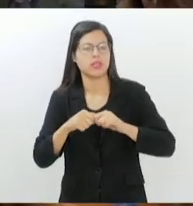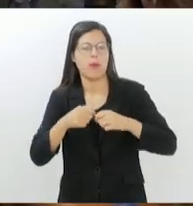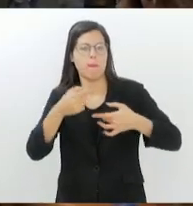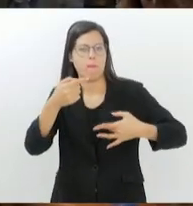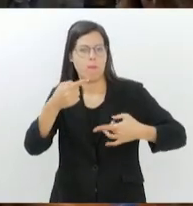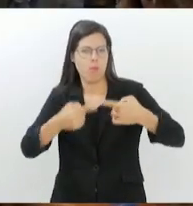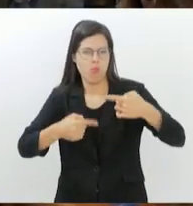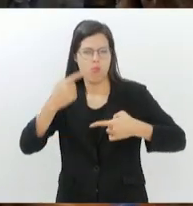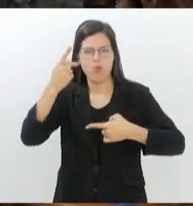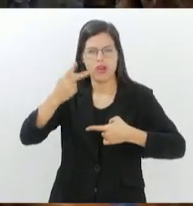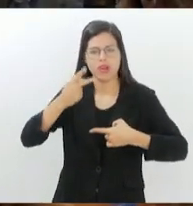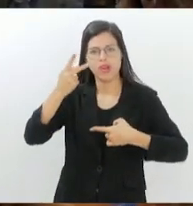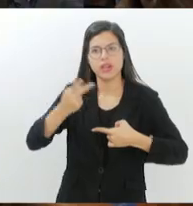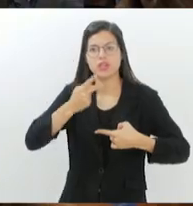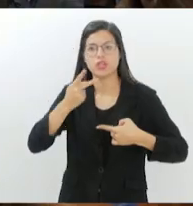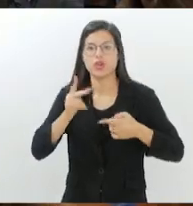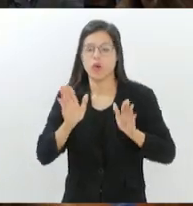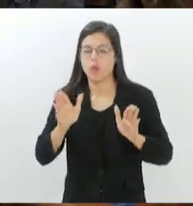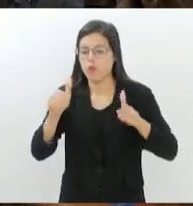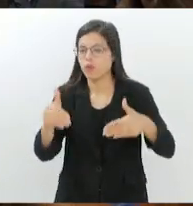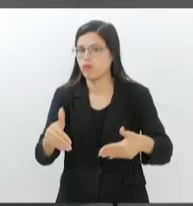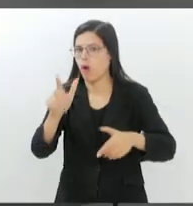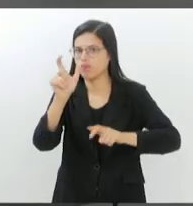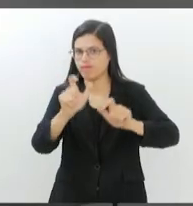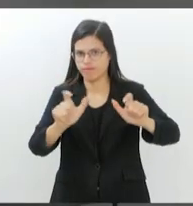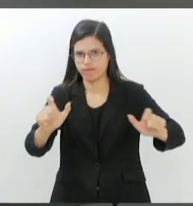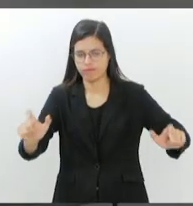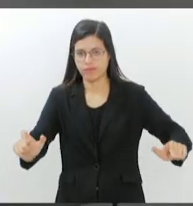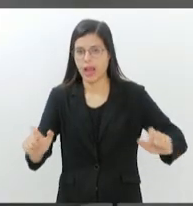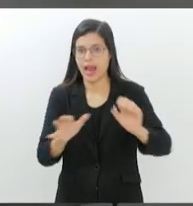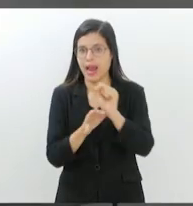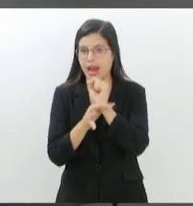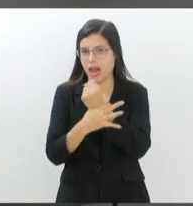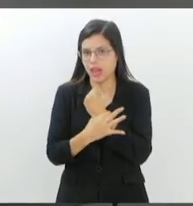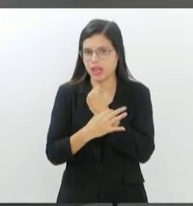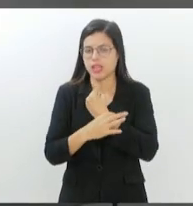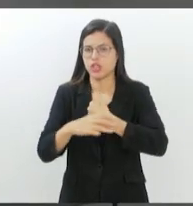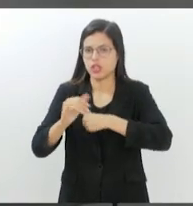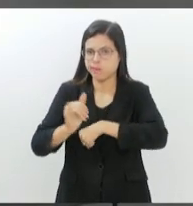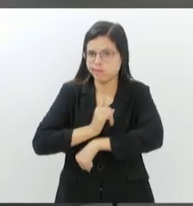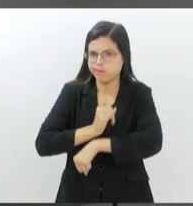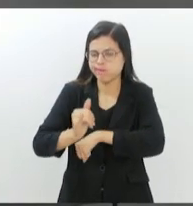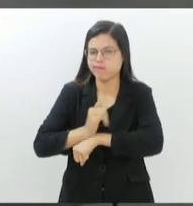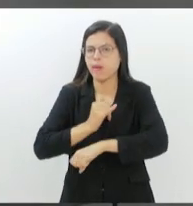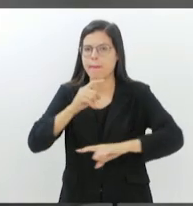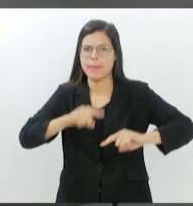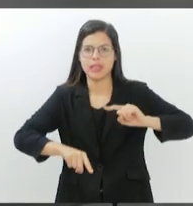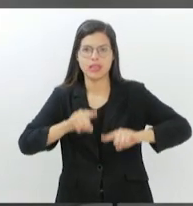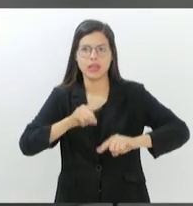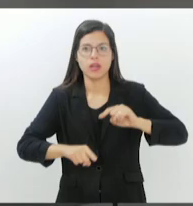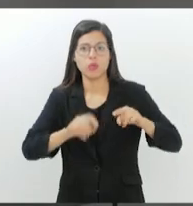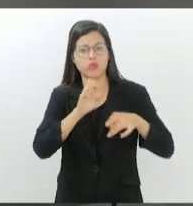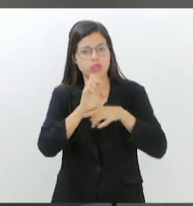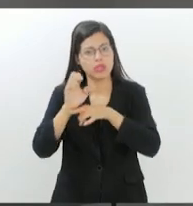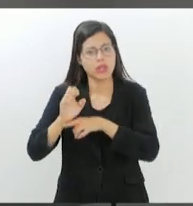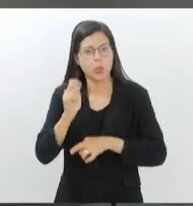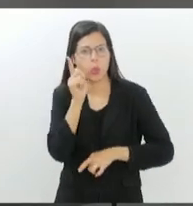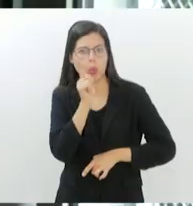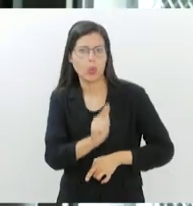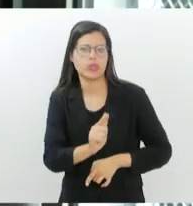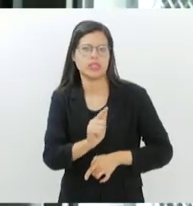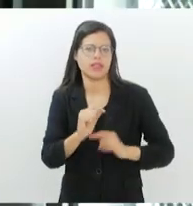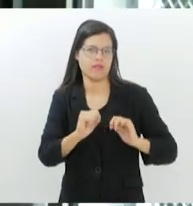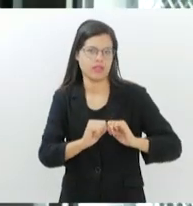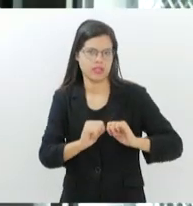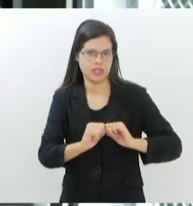de educação integral com foco nas pessoas e garantir recursos para que os estados também consigam colocá-las em prática.